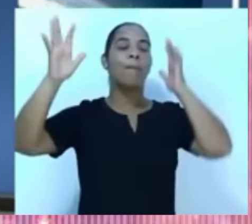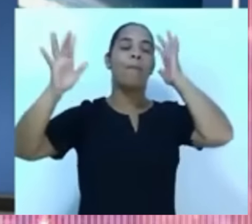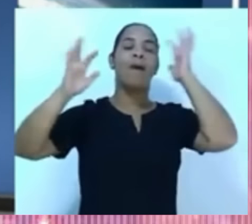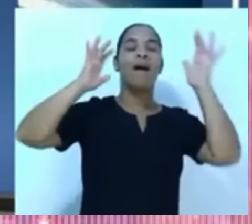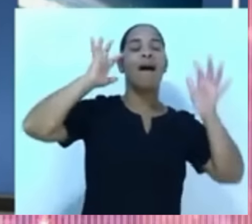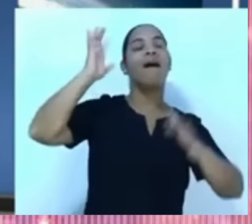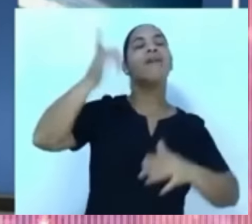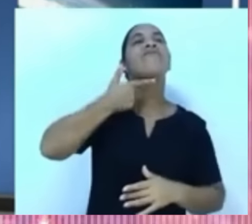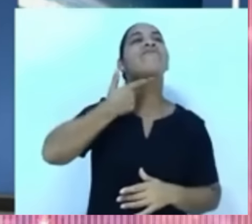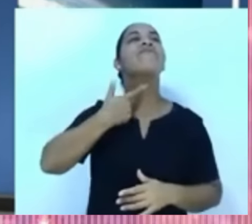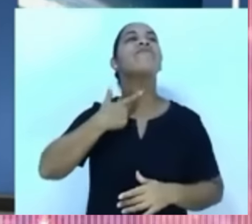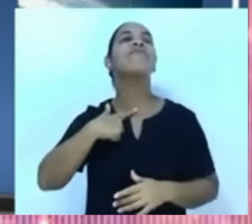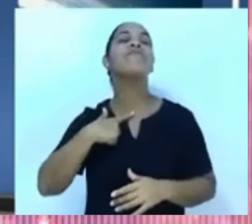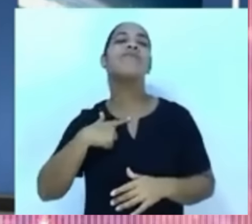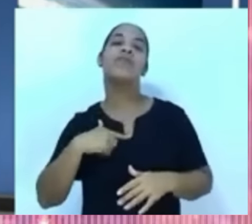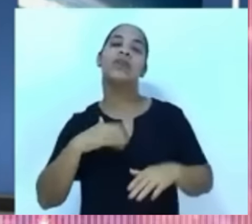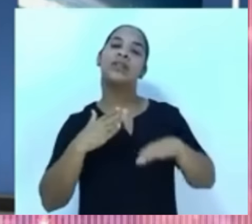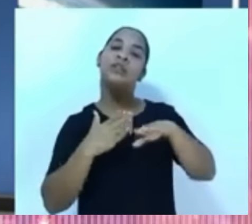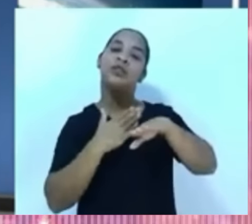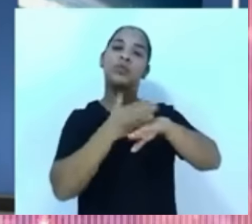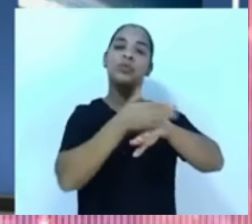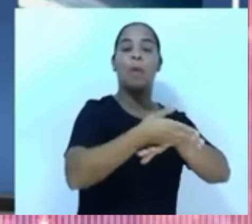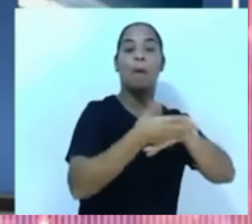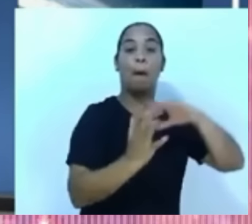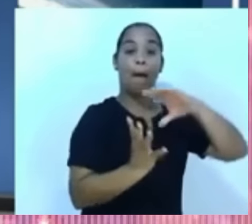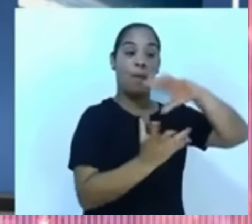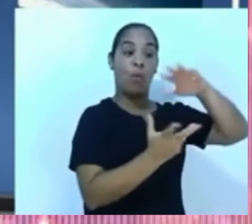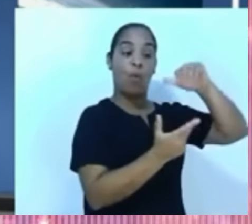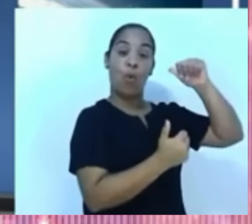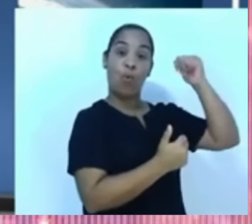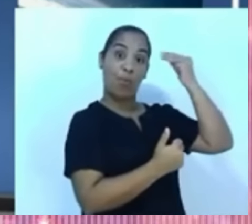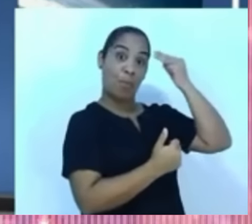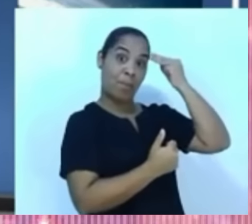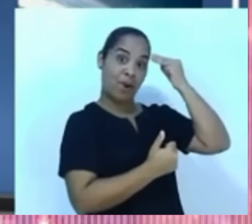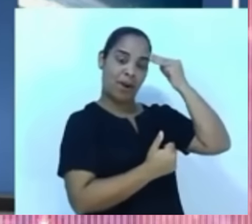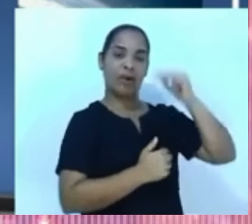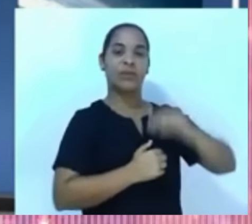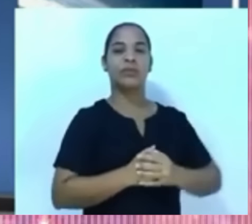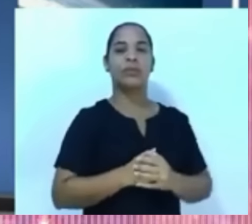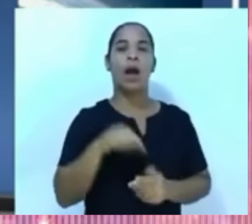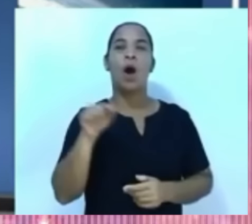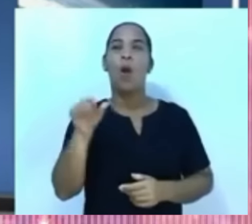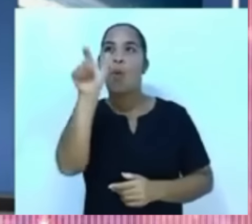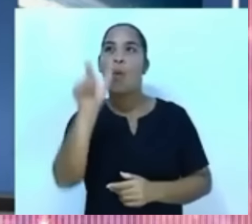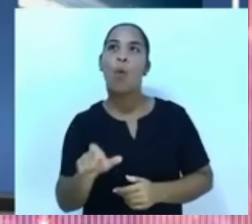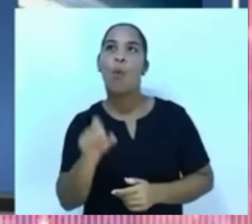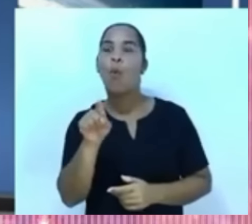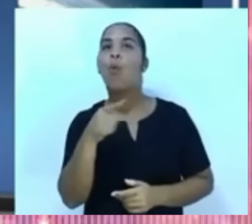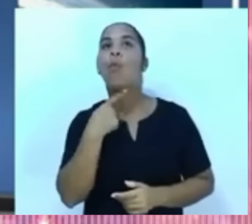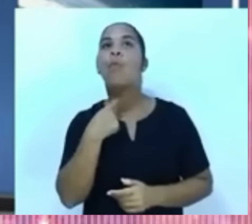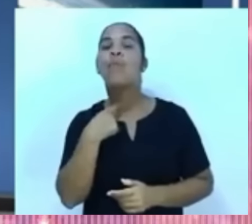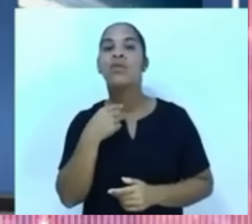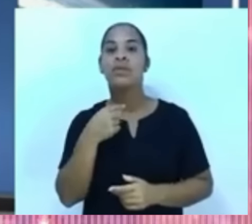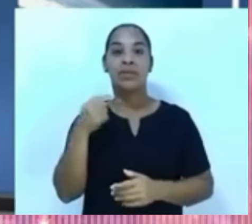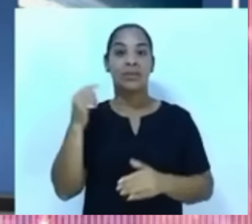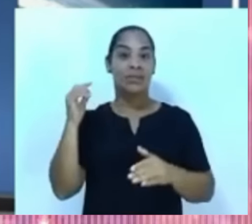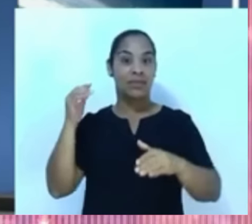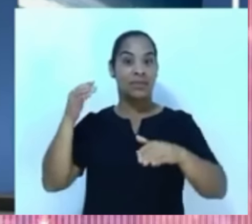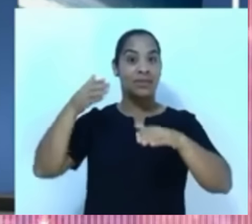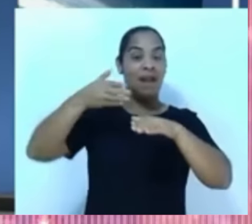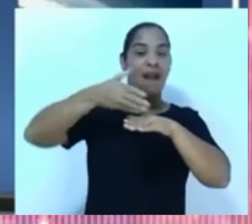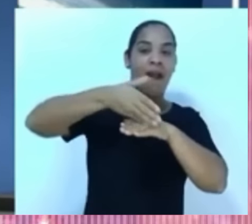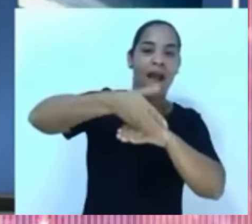penetrar no mundo da transcendência mental ele desejava mergulhar no abismo do